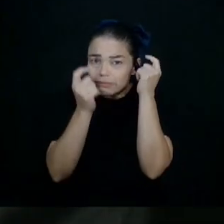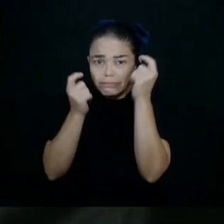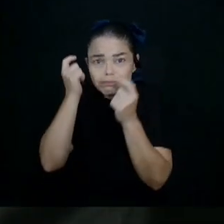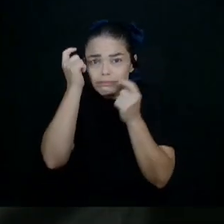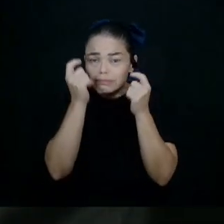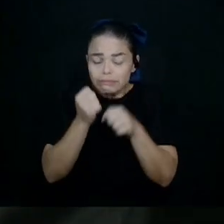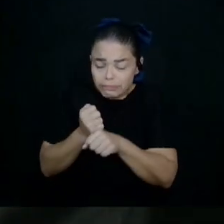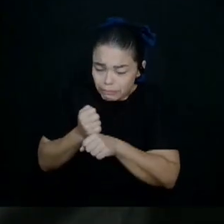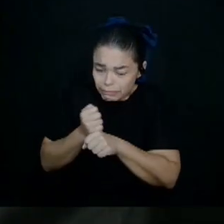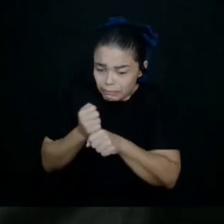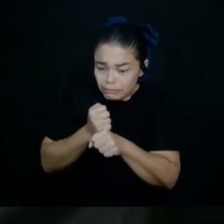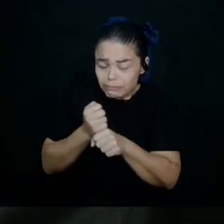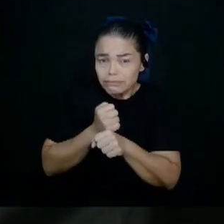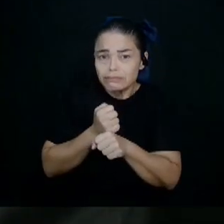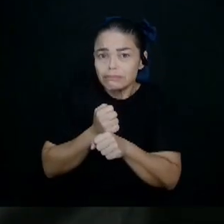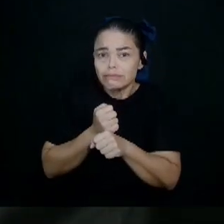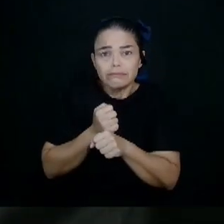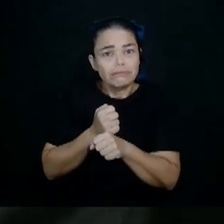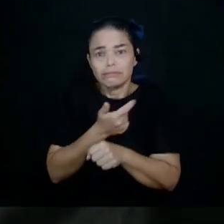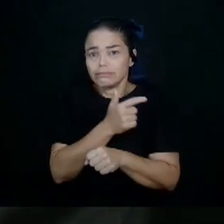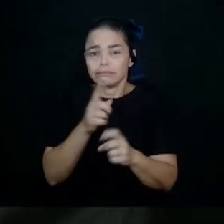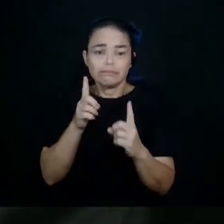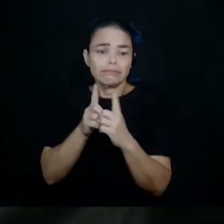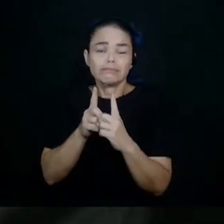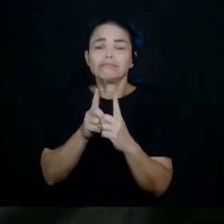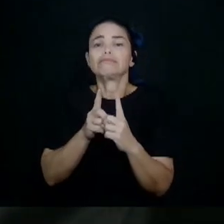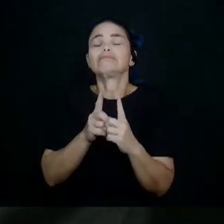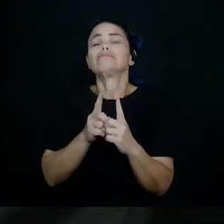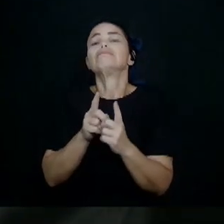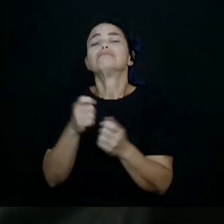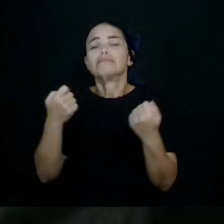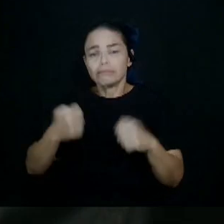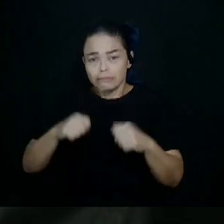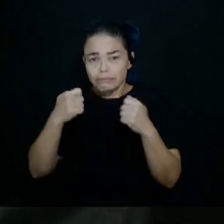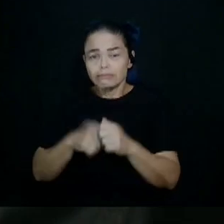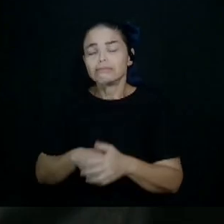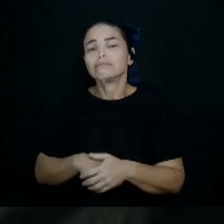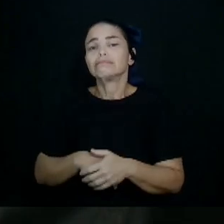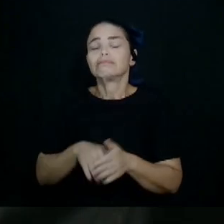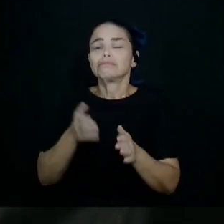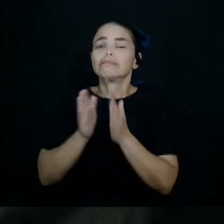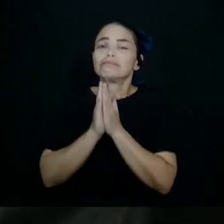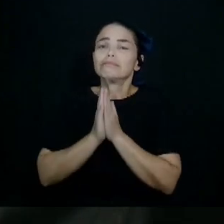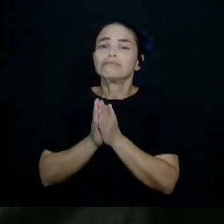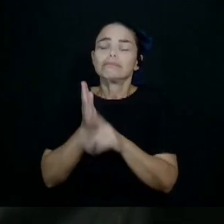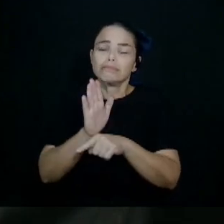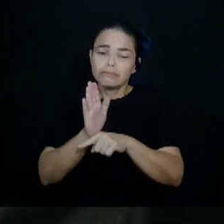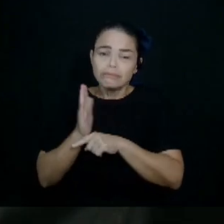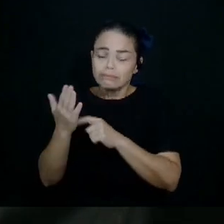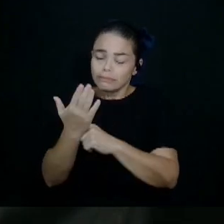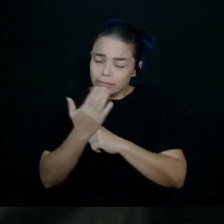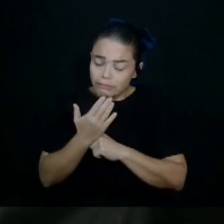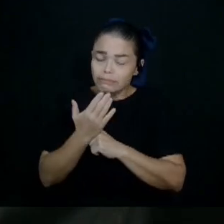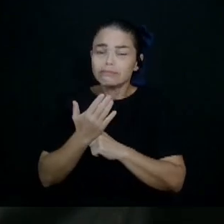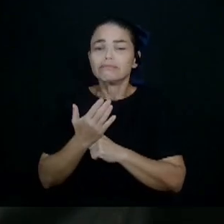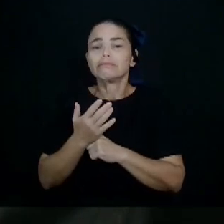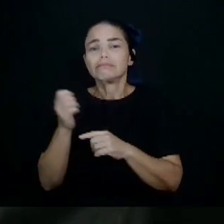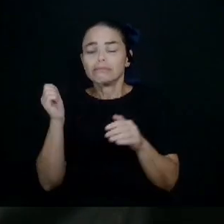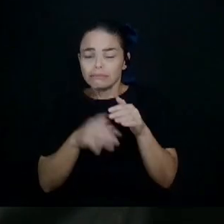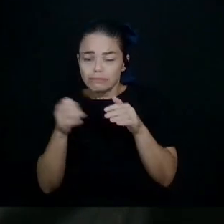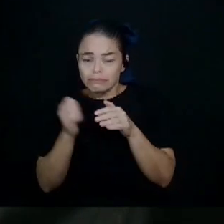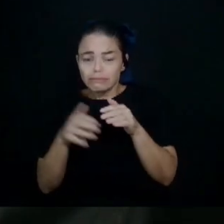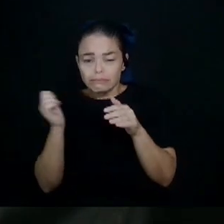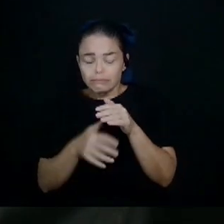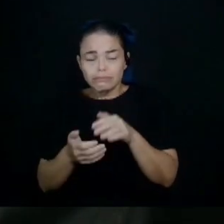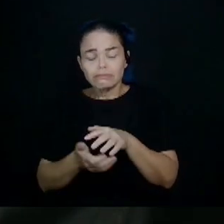anos sem diagnóstico. Então a gente precisa entender quando buscar ajuda, o que acontece quando a gente começa a guardar demais, né? Então,